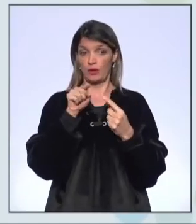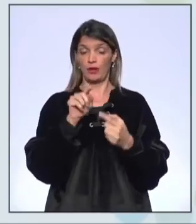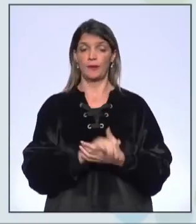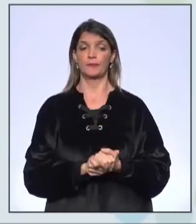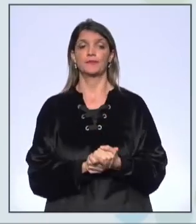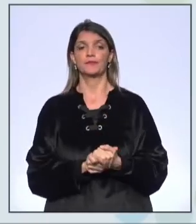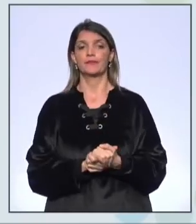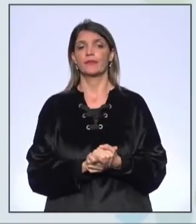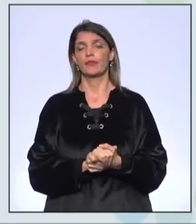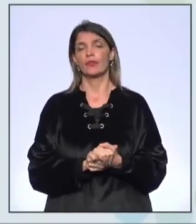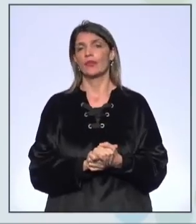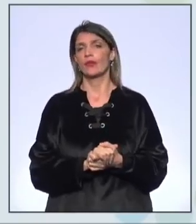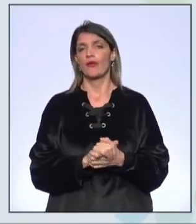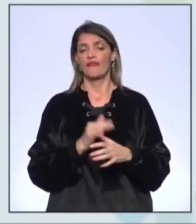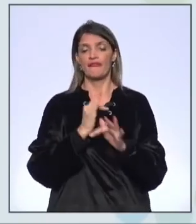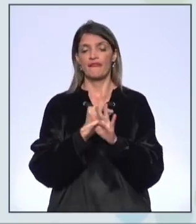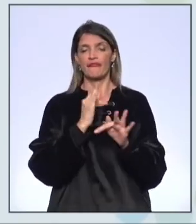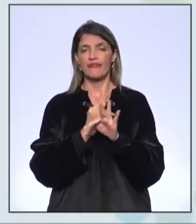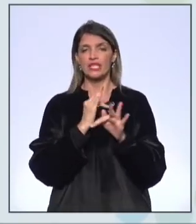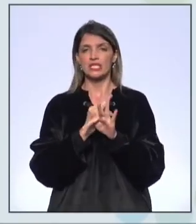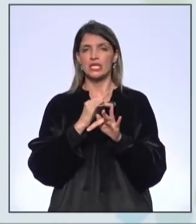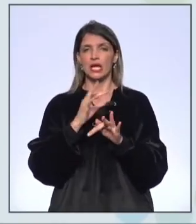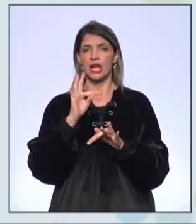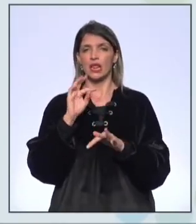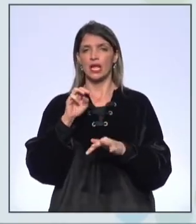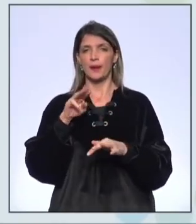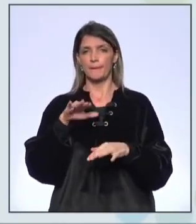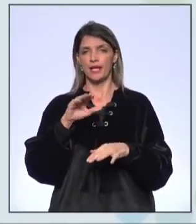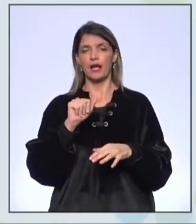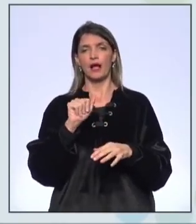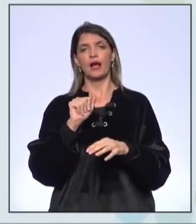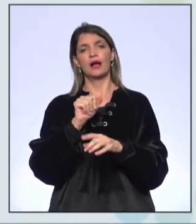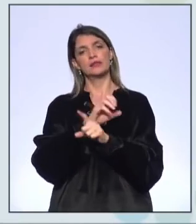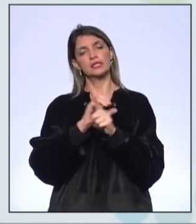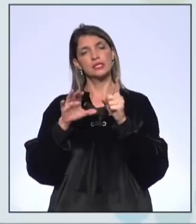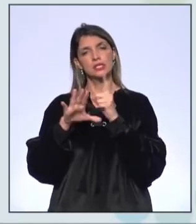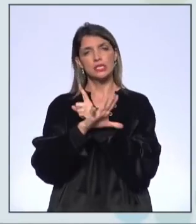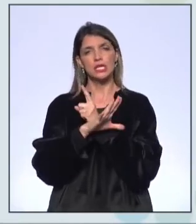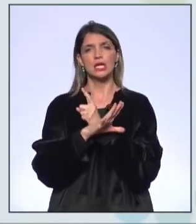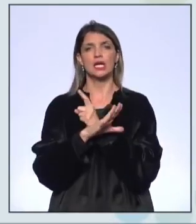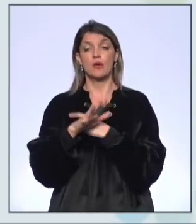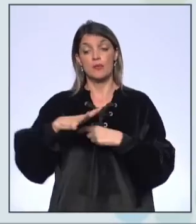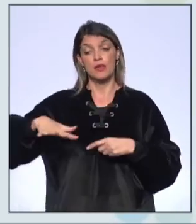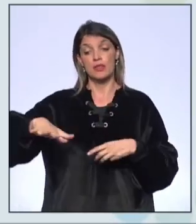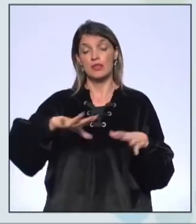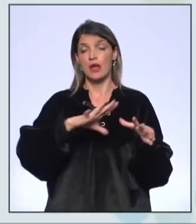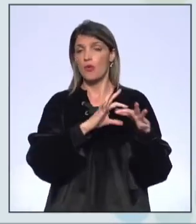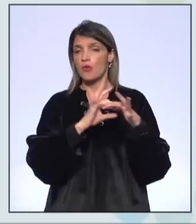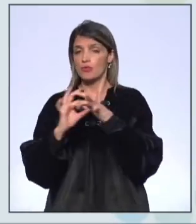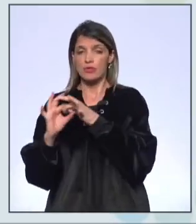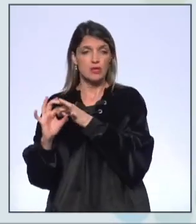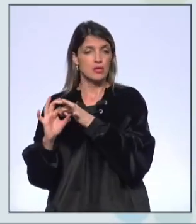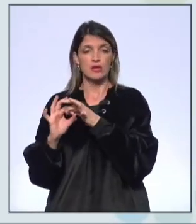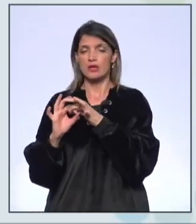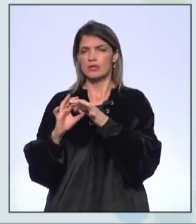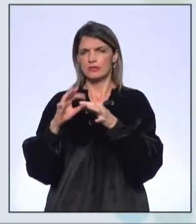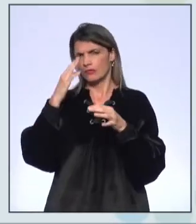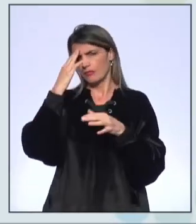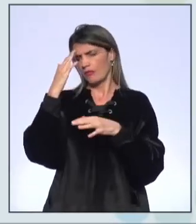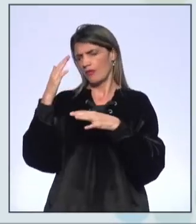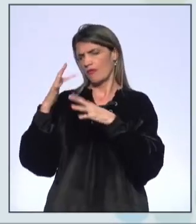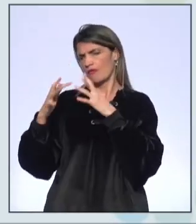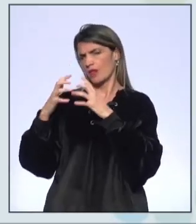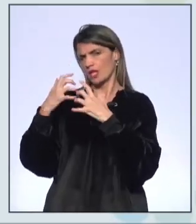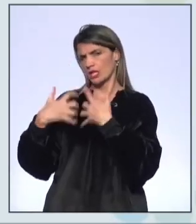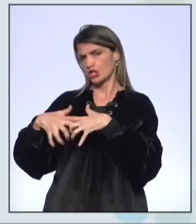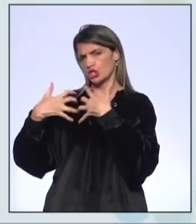Relacionar os conhecimentos da física térmica, né, ao contexto social e ambiental, refletir e relacionar os conhecimentos científicos